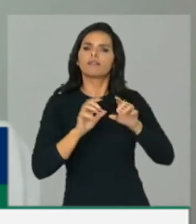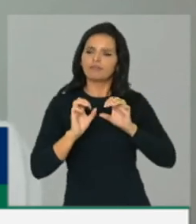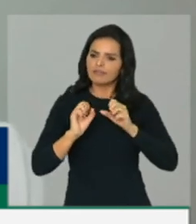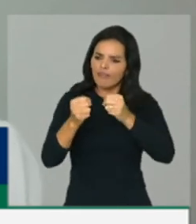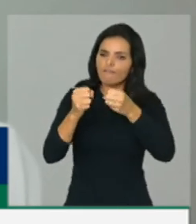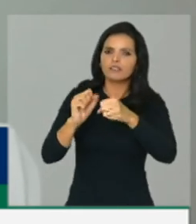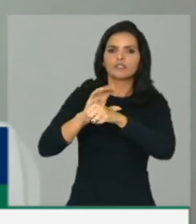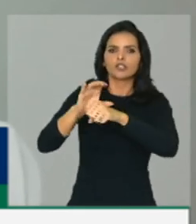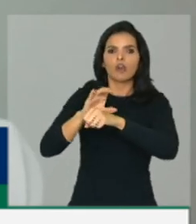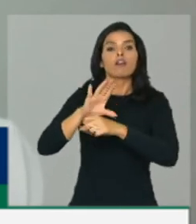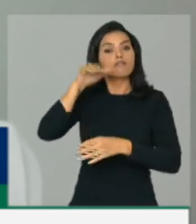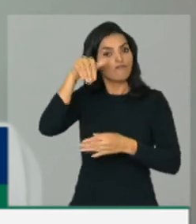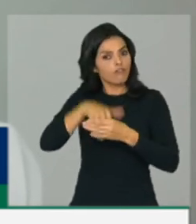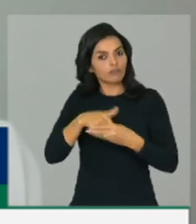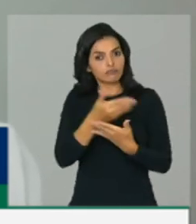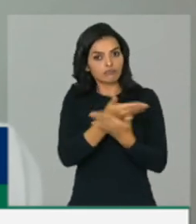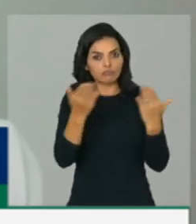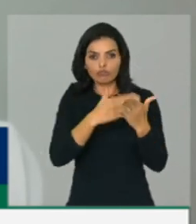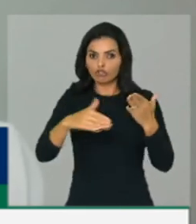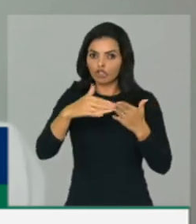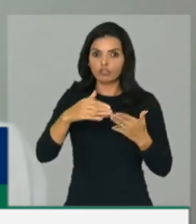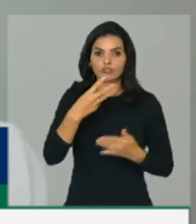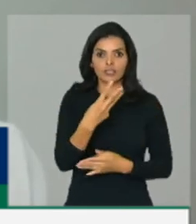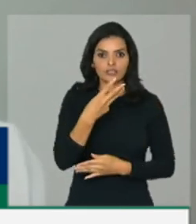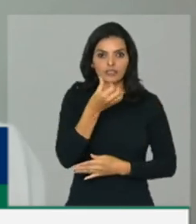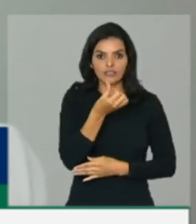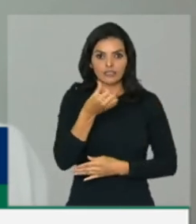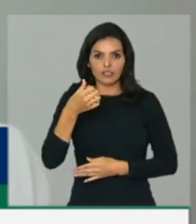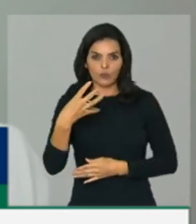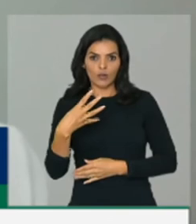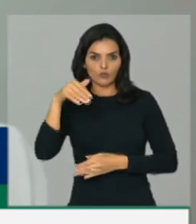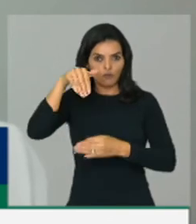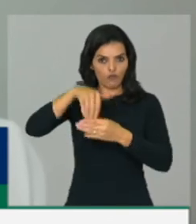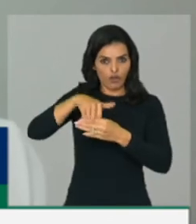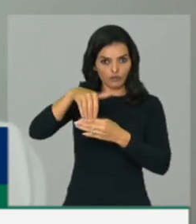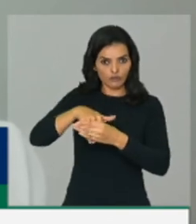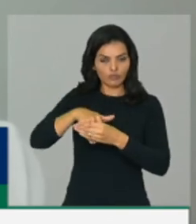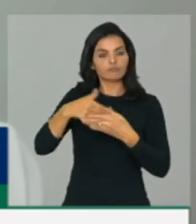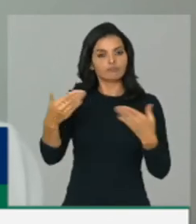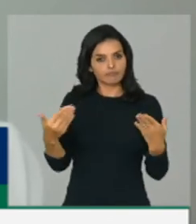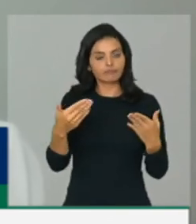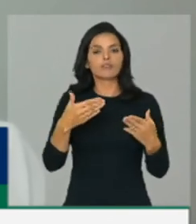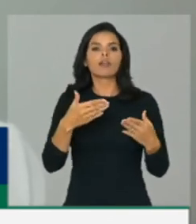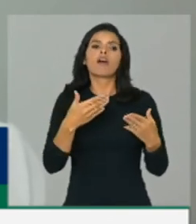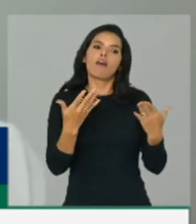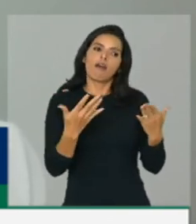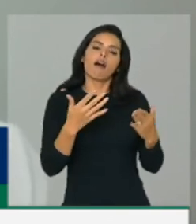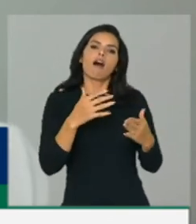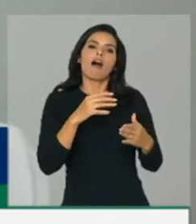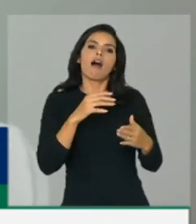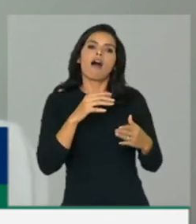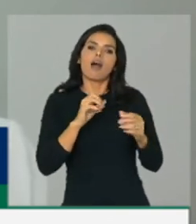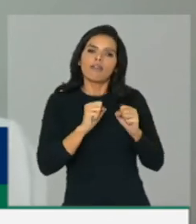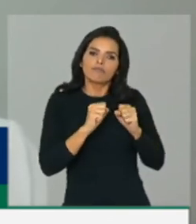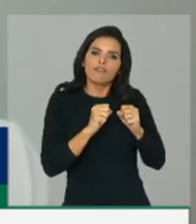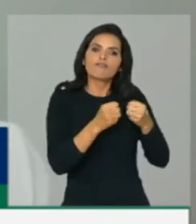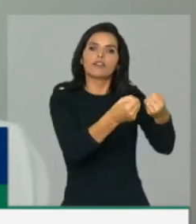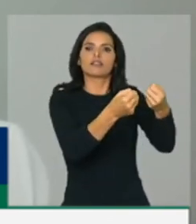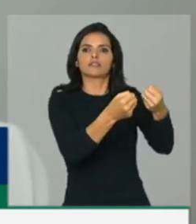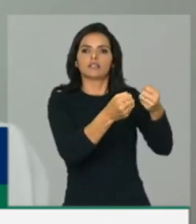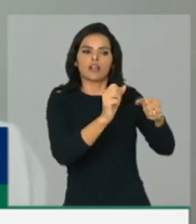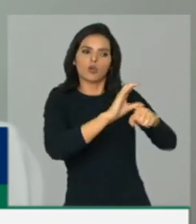e pelos votos que todos tiveram. 364 votos, referenda uma posição de defesa à